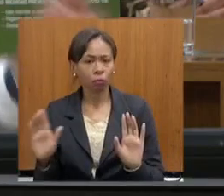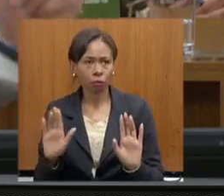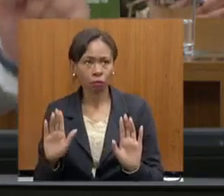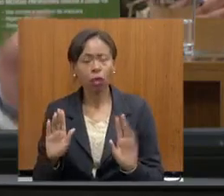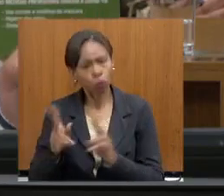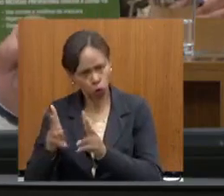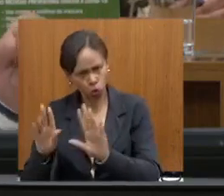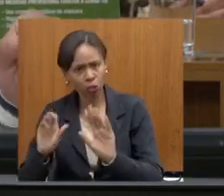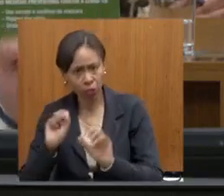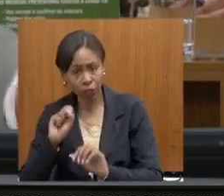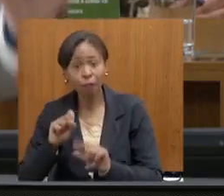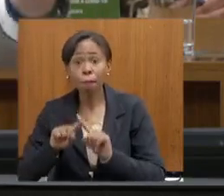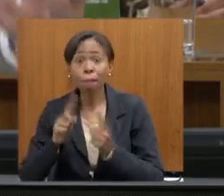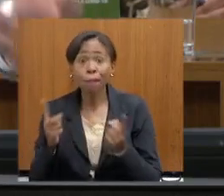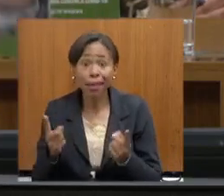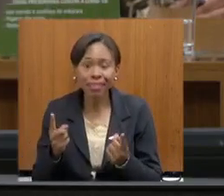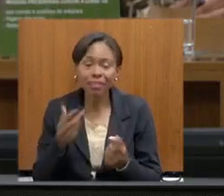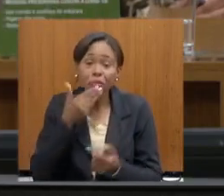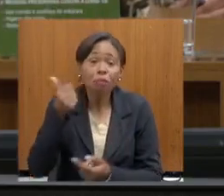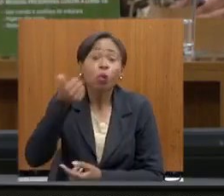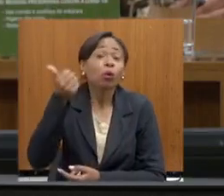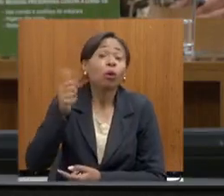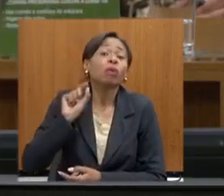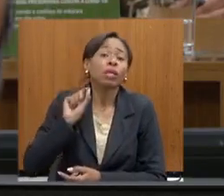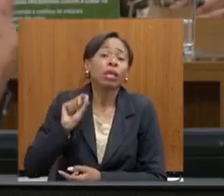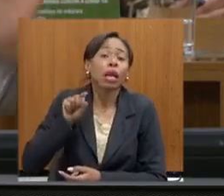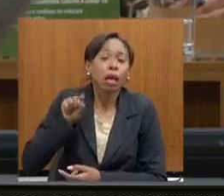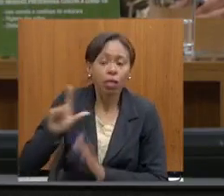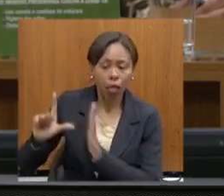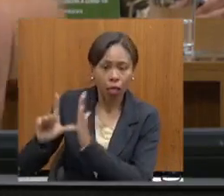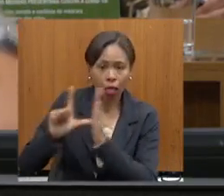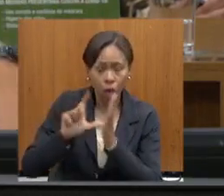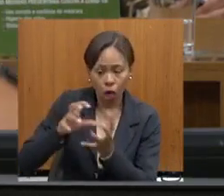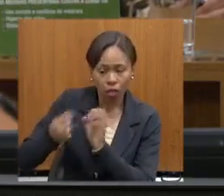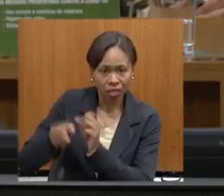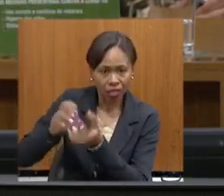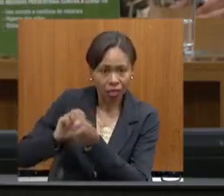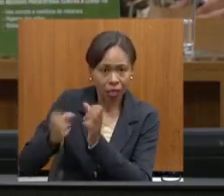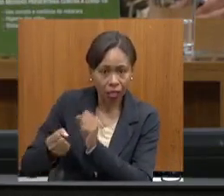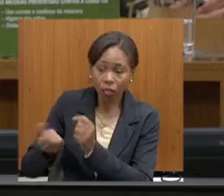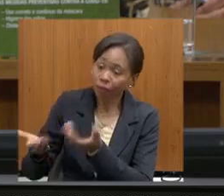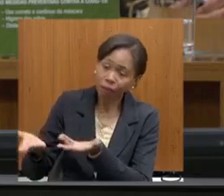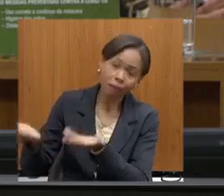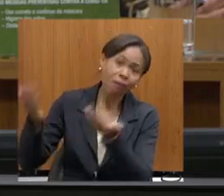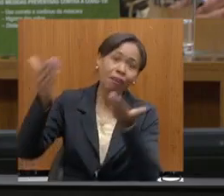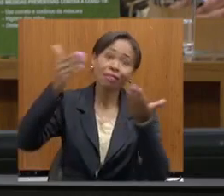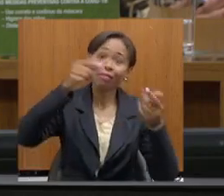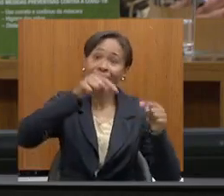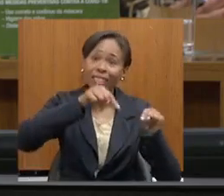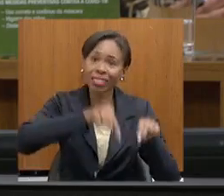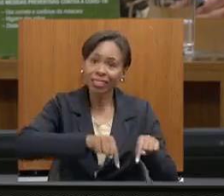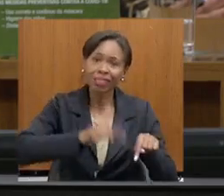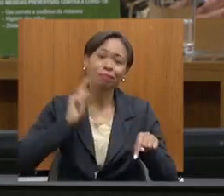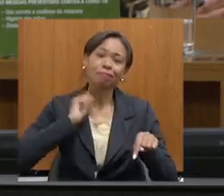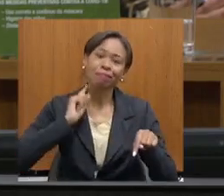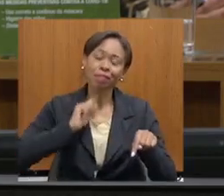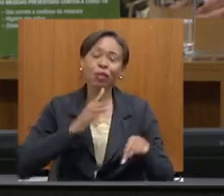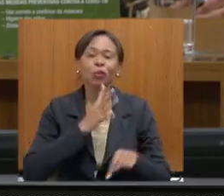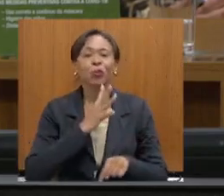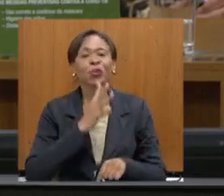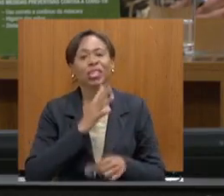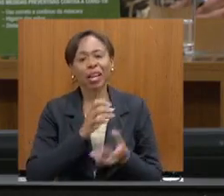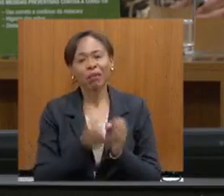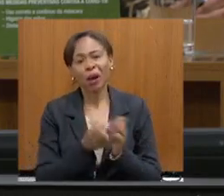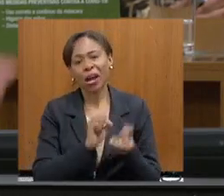feito mas fizemos mais trouxemos esses grandes Lojistas para conhecer o artesanato menina que Minas é